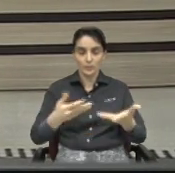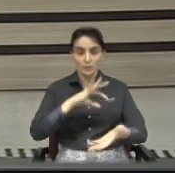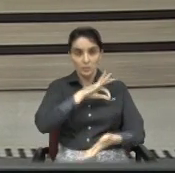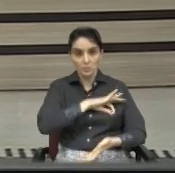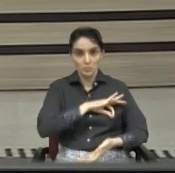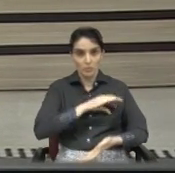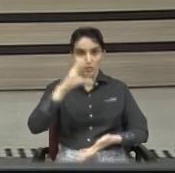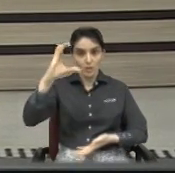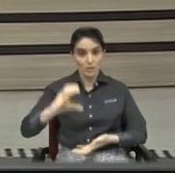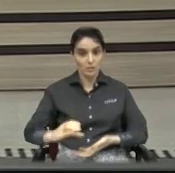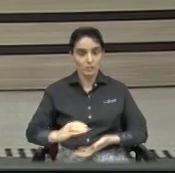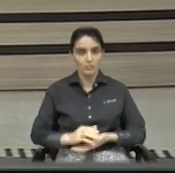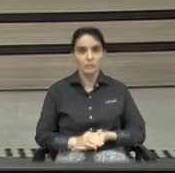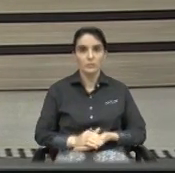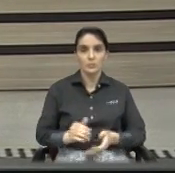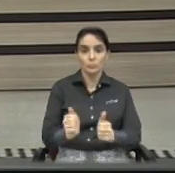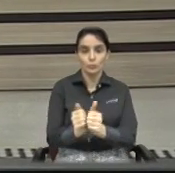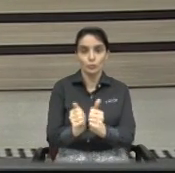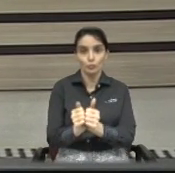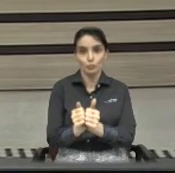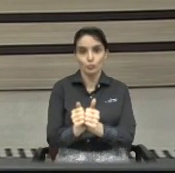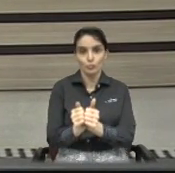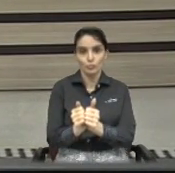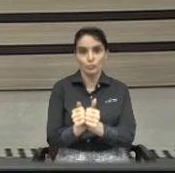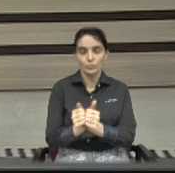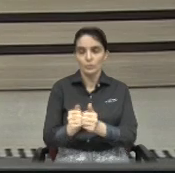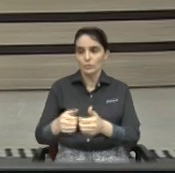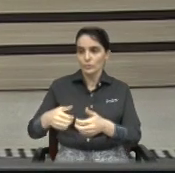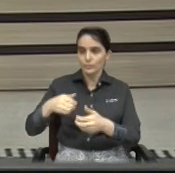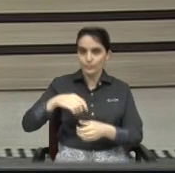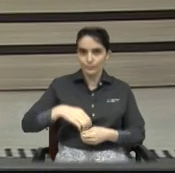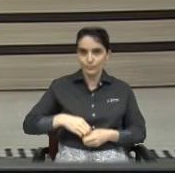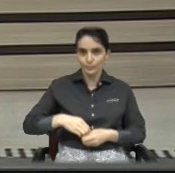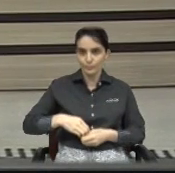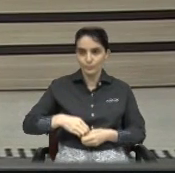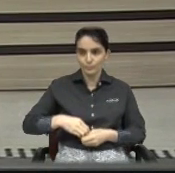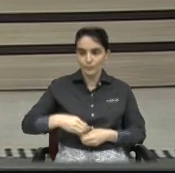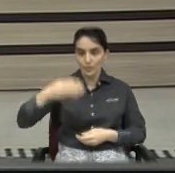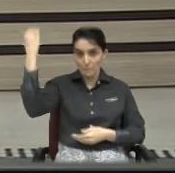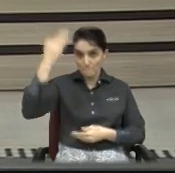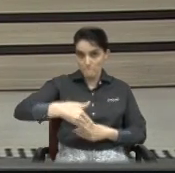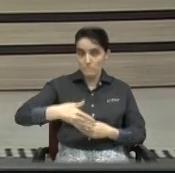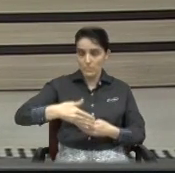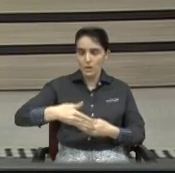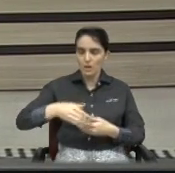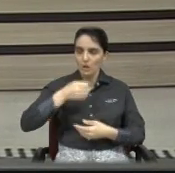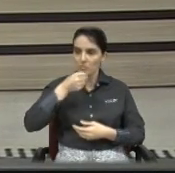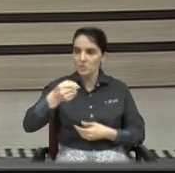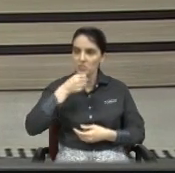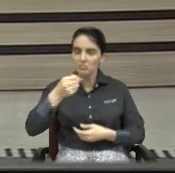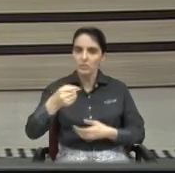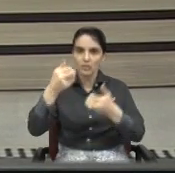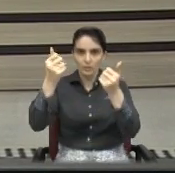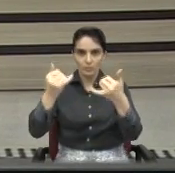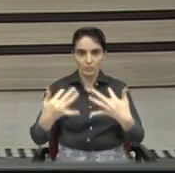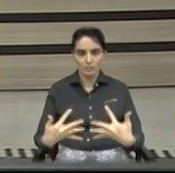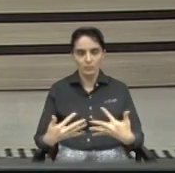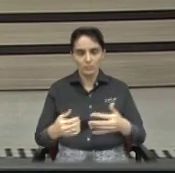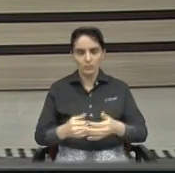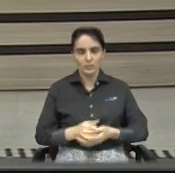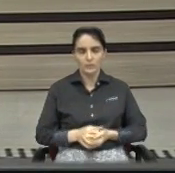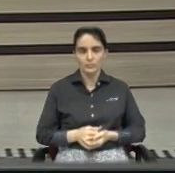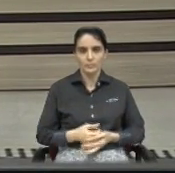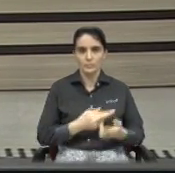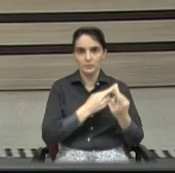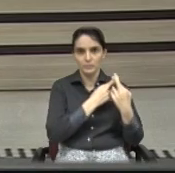municipais participam como testemunhas relativas ao serviço, conforme especifica, e dá outras providências. Autor,